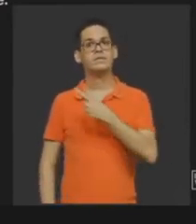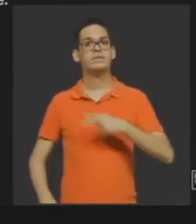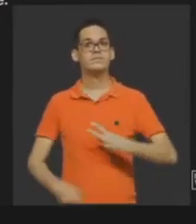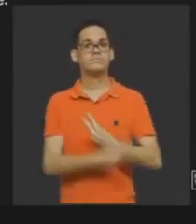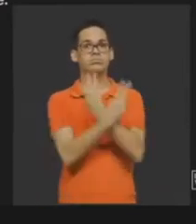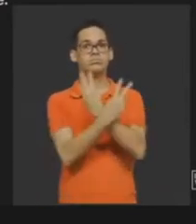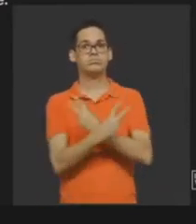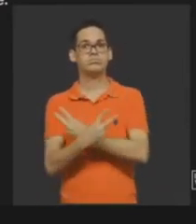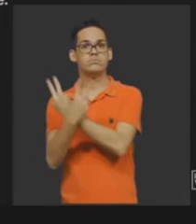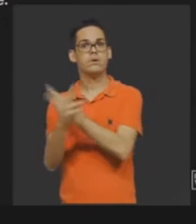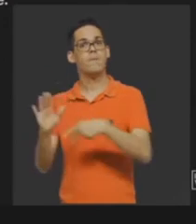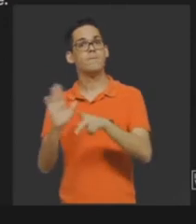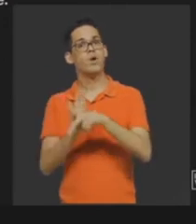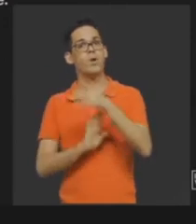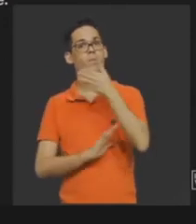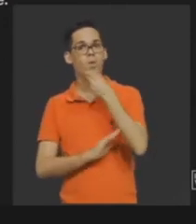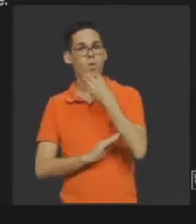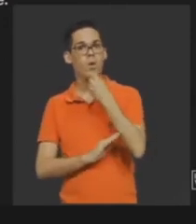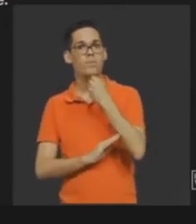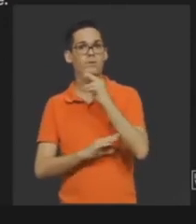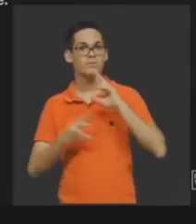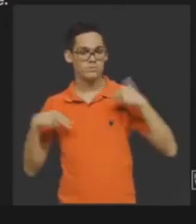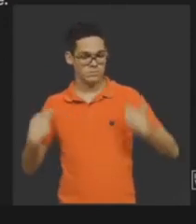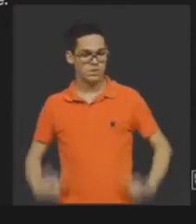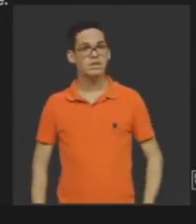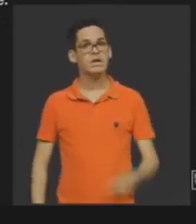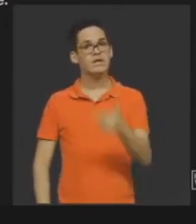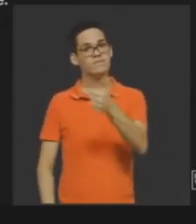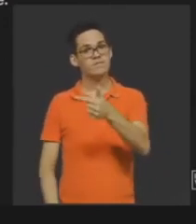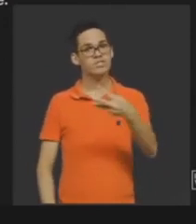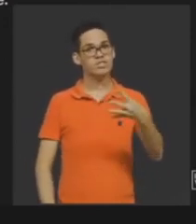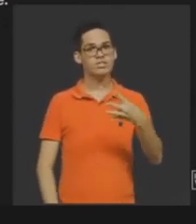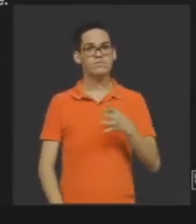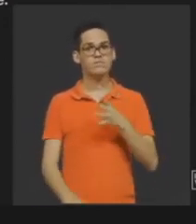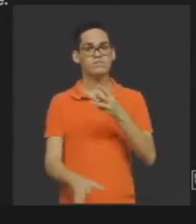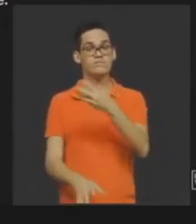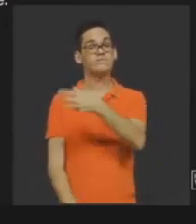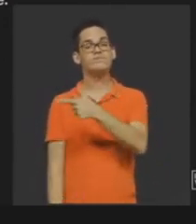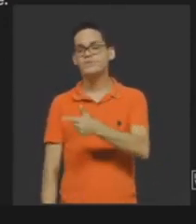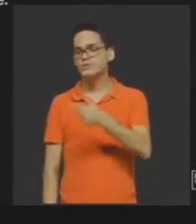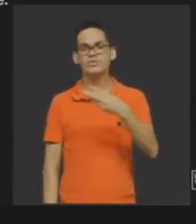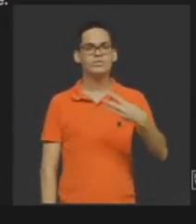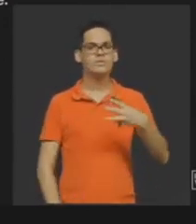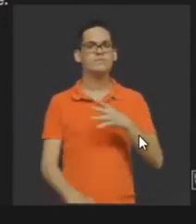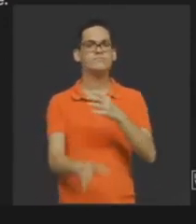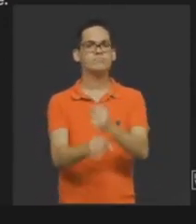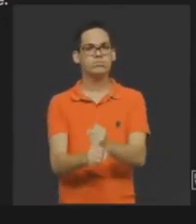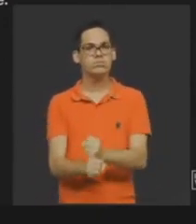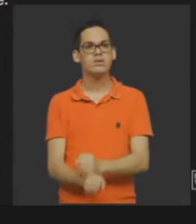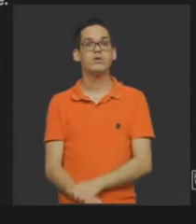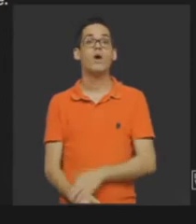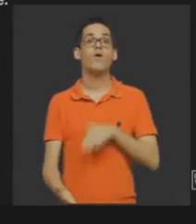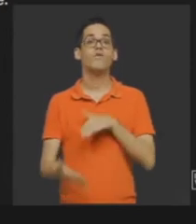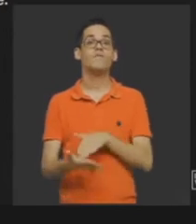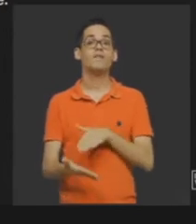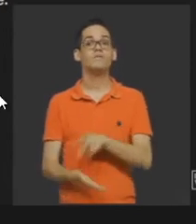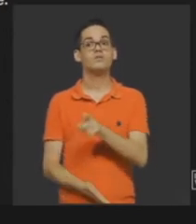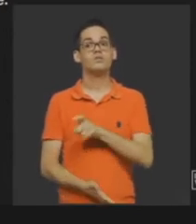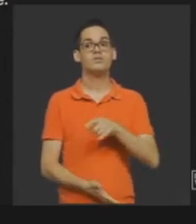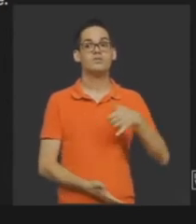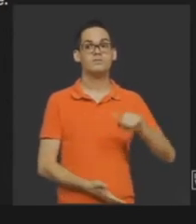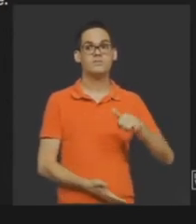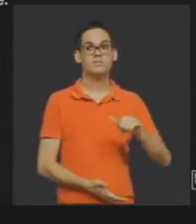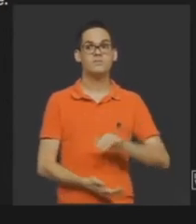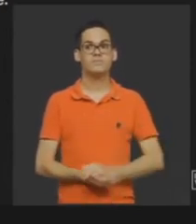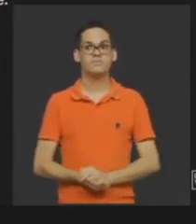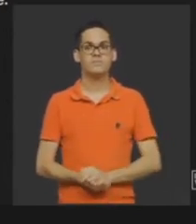cromossomos humanos, que são 23 pares de cromossomos. Os últimos aqui, X e Y, são os cromossomos sexuais. O